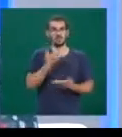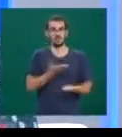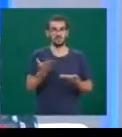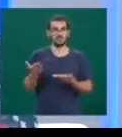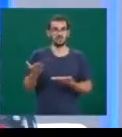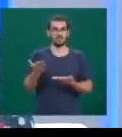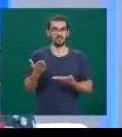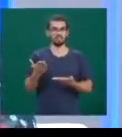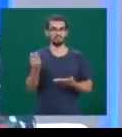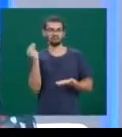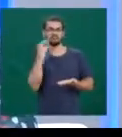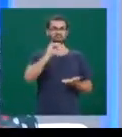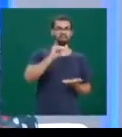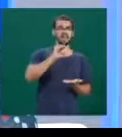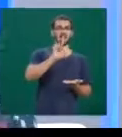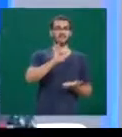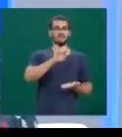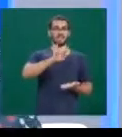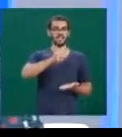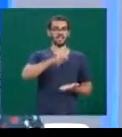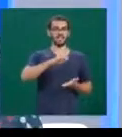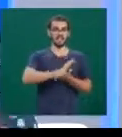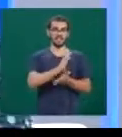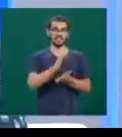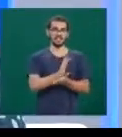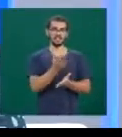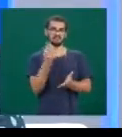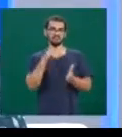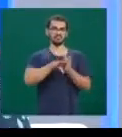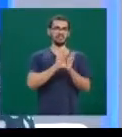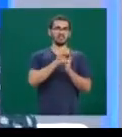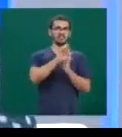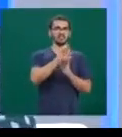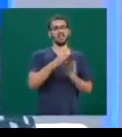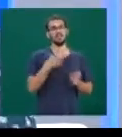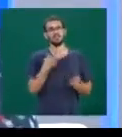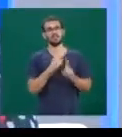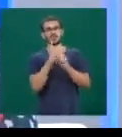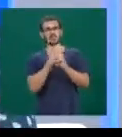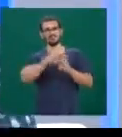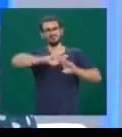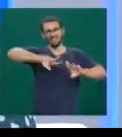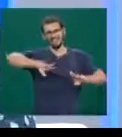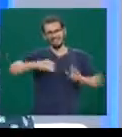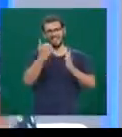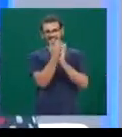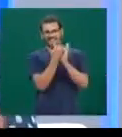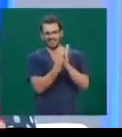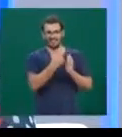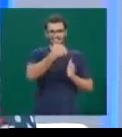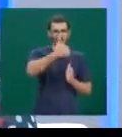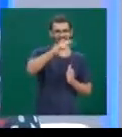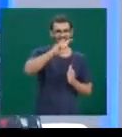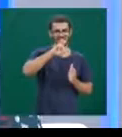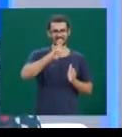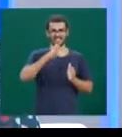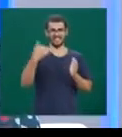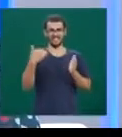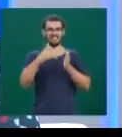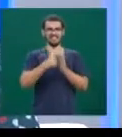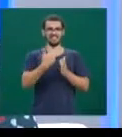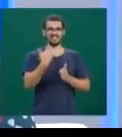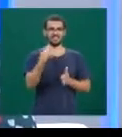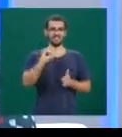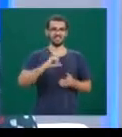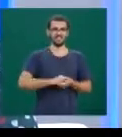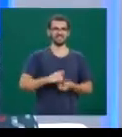que você vai achar toda a programação do dia 15 ao dia 19 e tá recheado de coisas super bacanas, porque eles estão